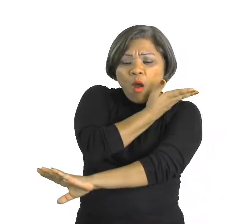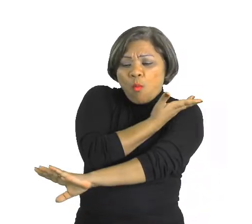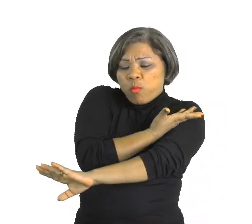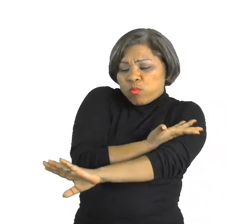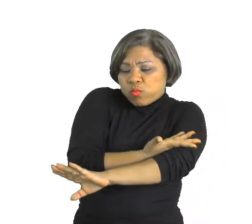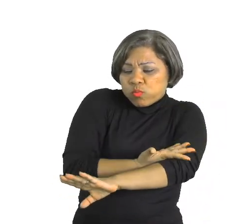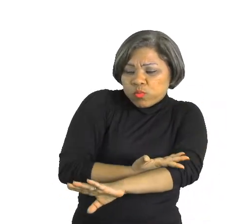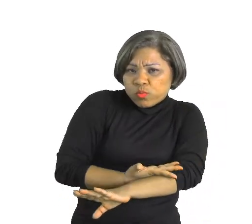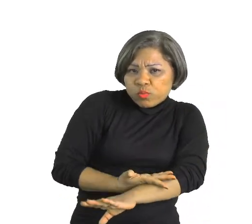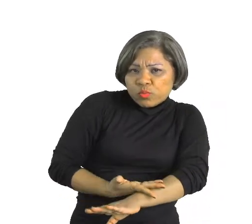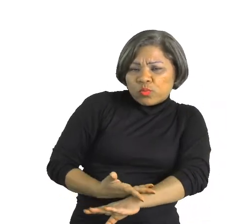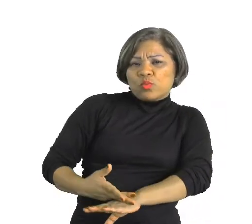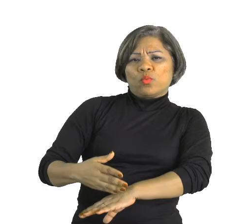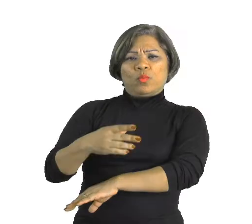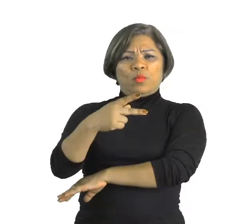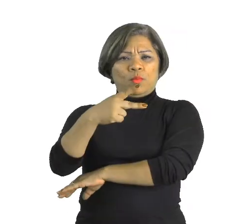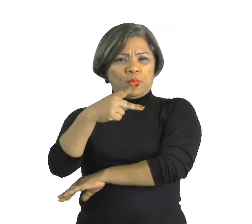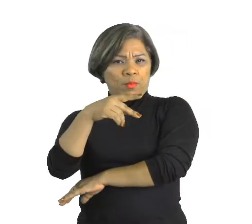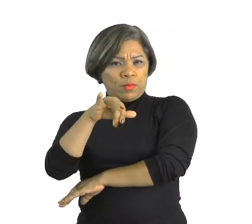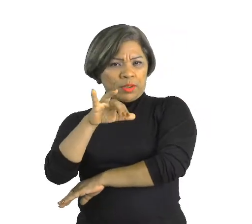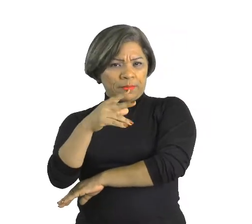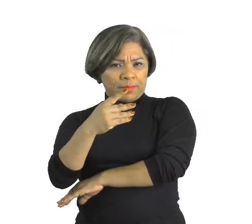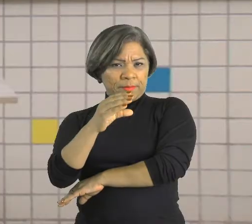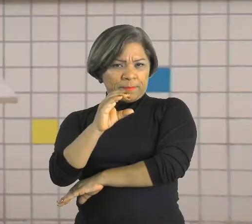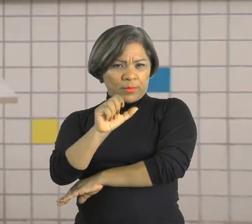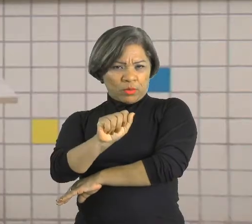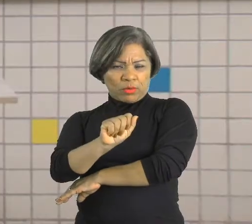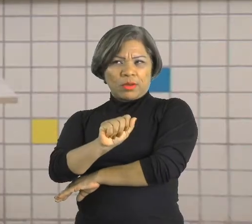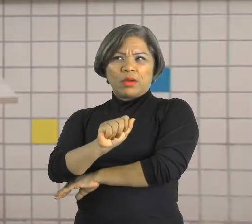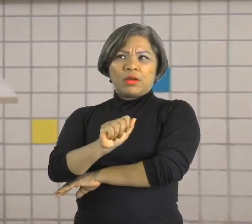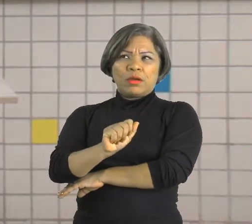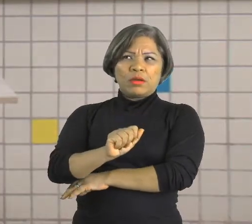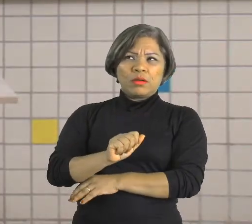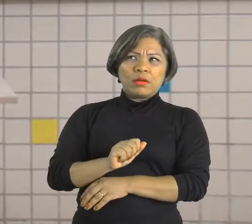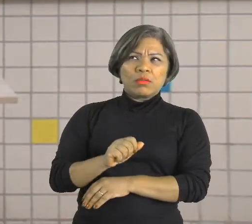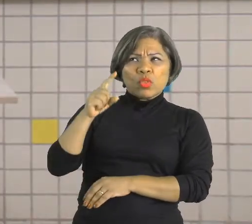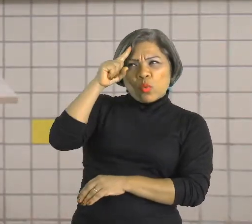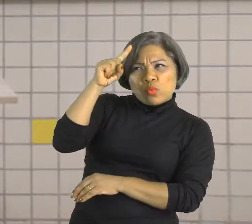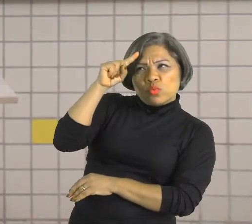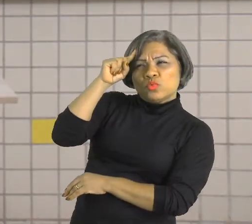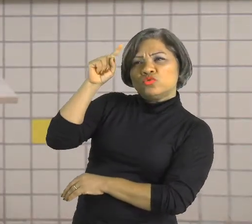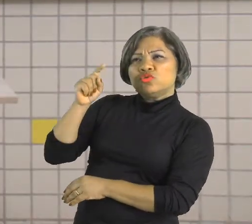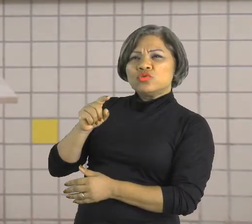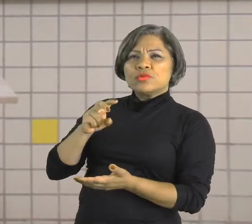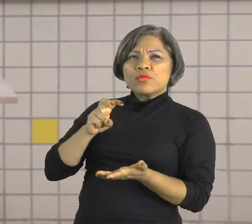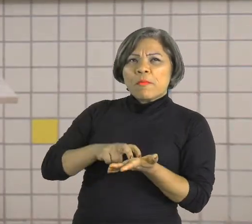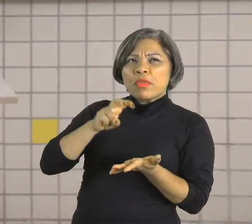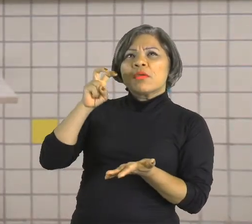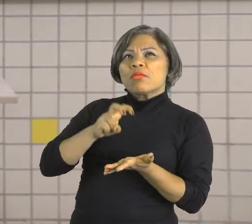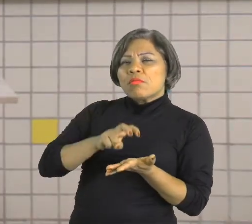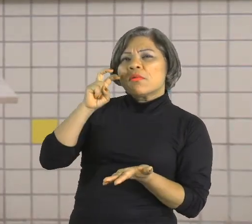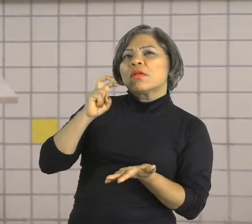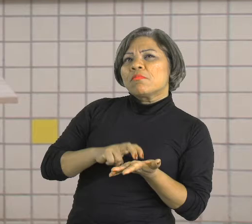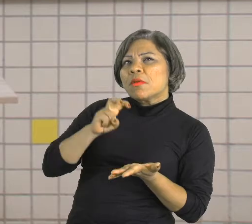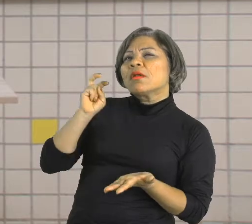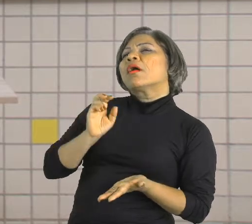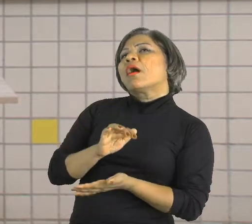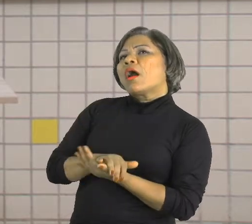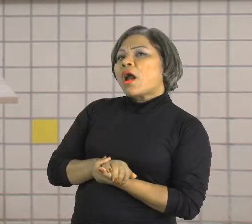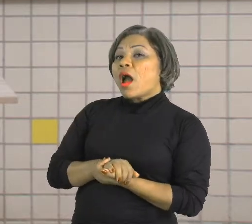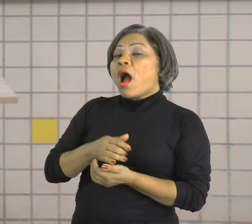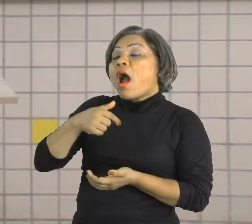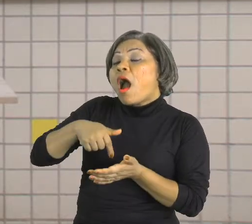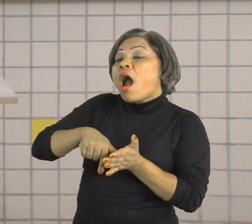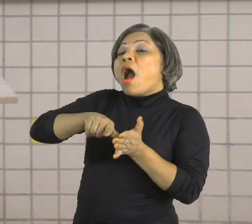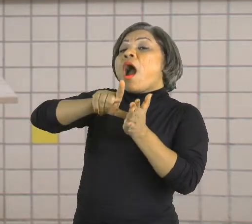O que Pipoca fazia todas as manhãs, antes dela encontrar essa fabulosa máquina de amigos? O